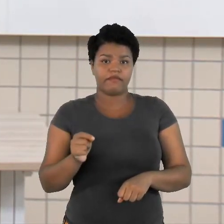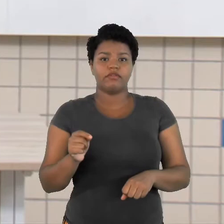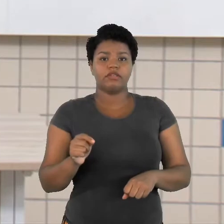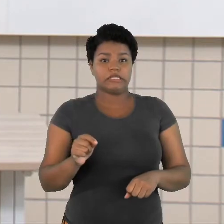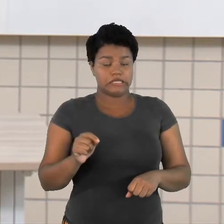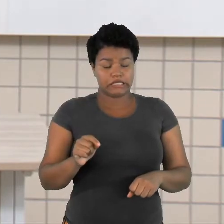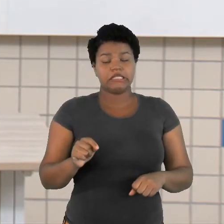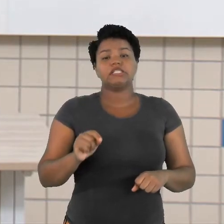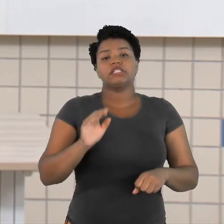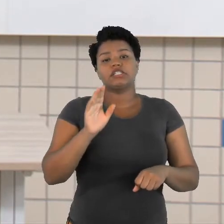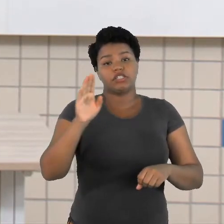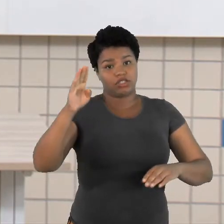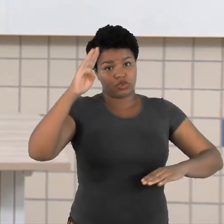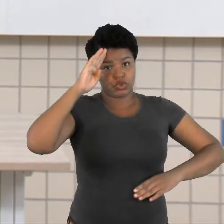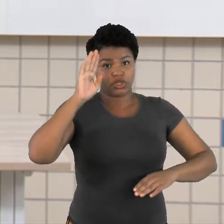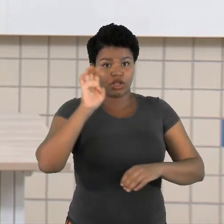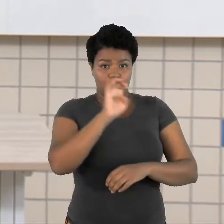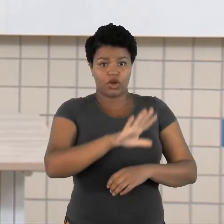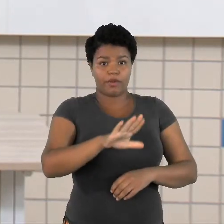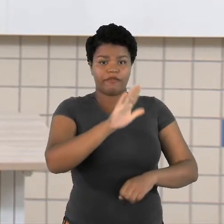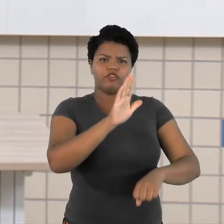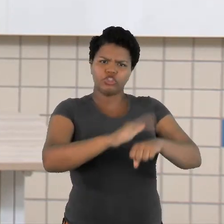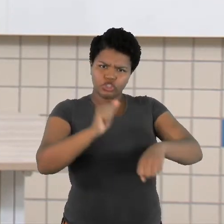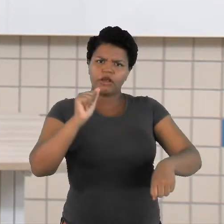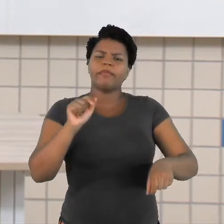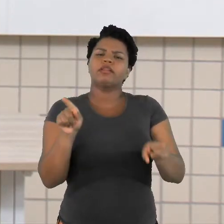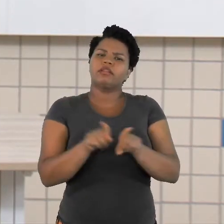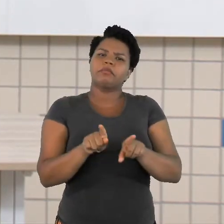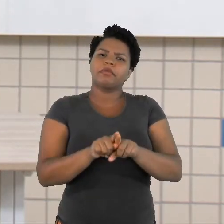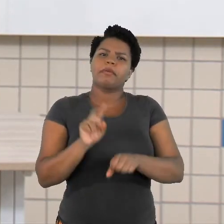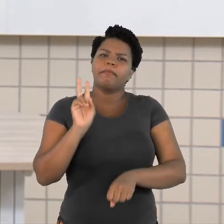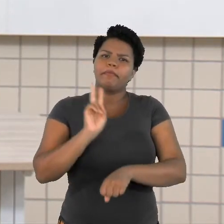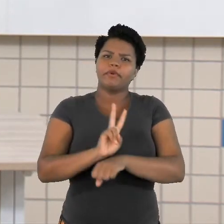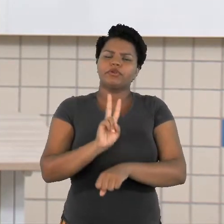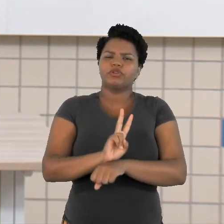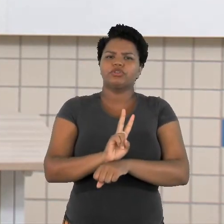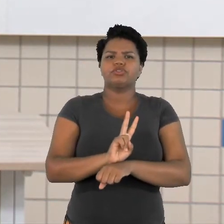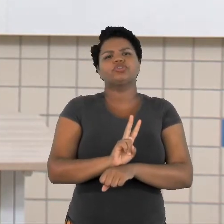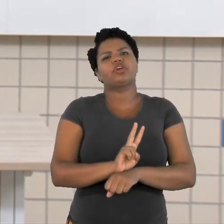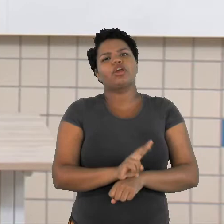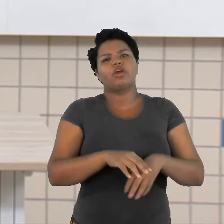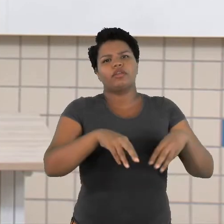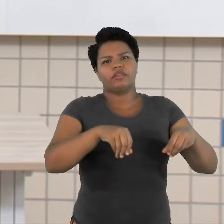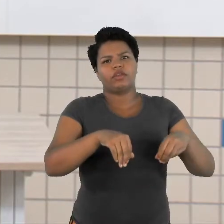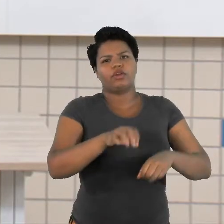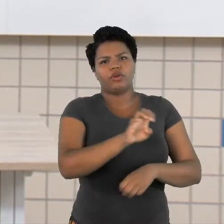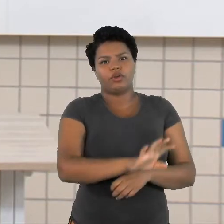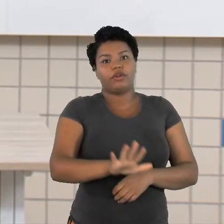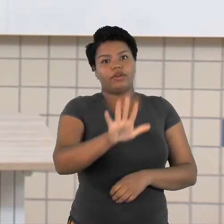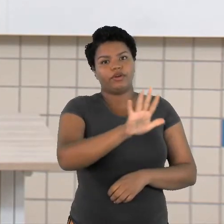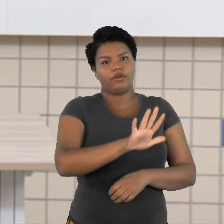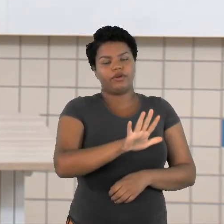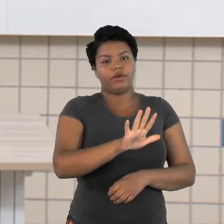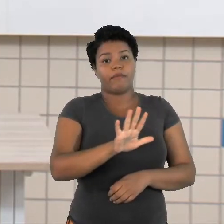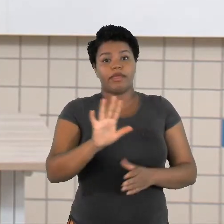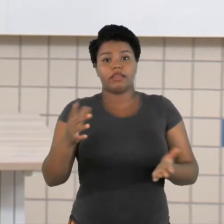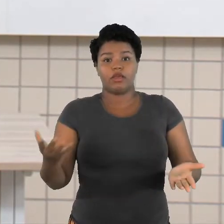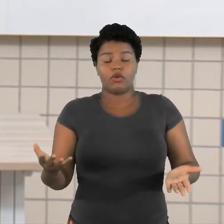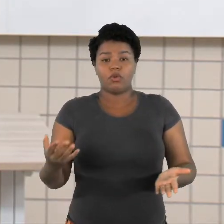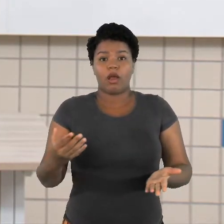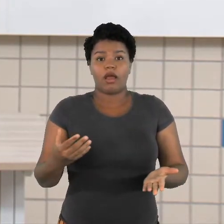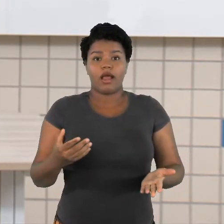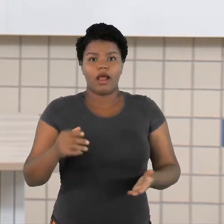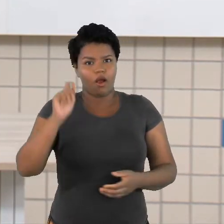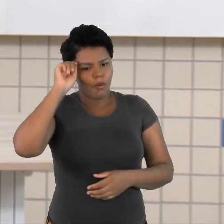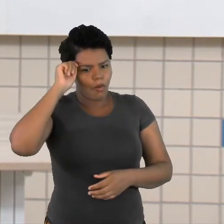chamados, convocados para poder realizar a proteção do território europeu. Já um dos pontos em destaque que os africanos